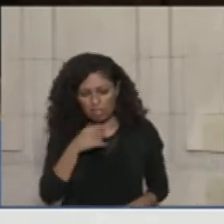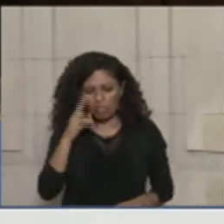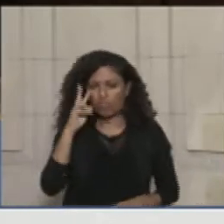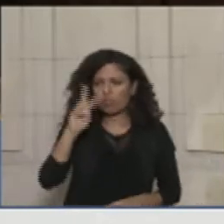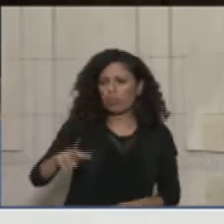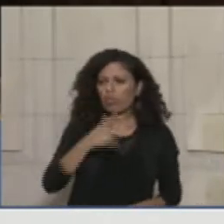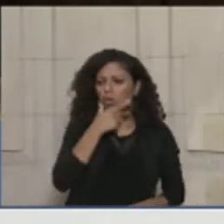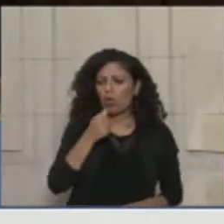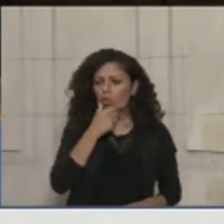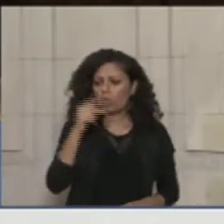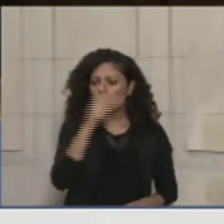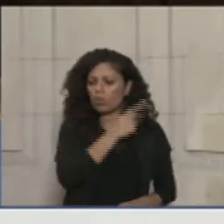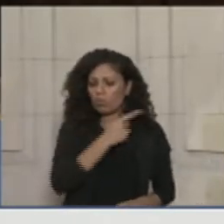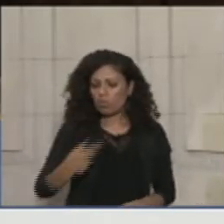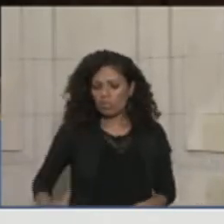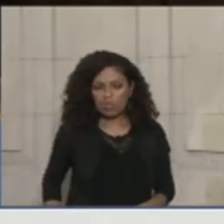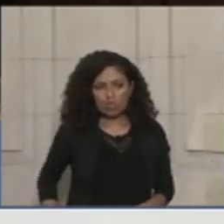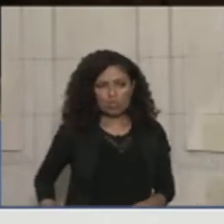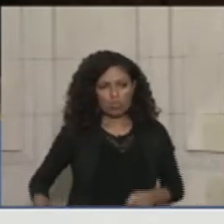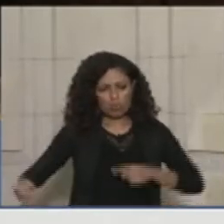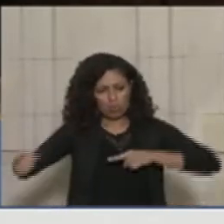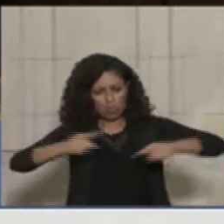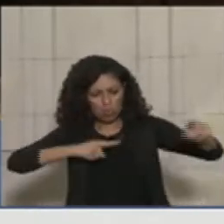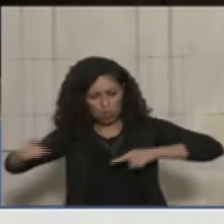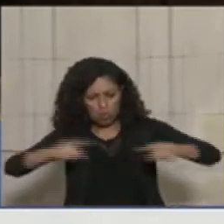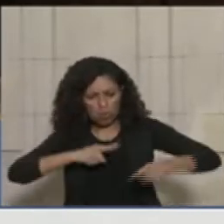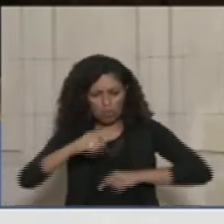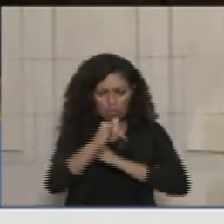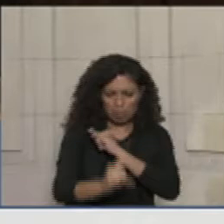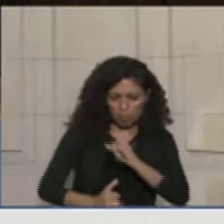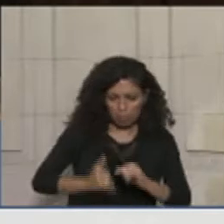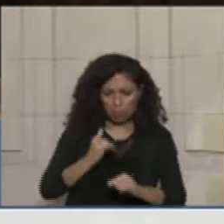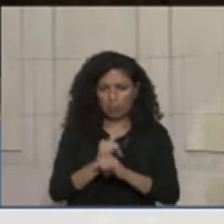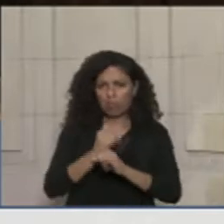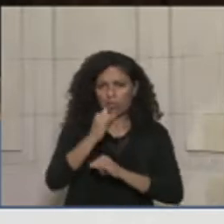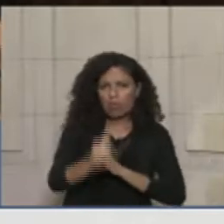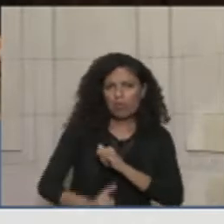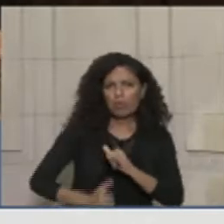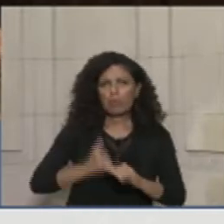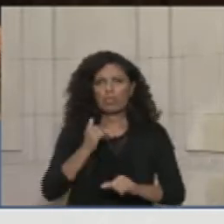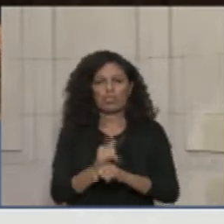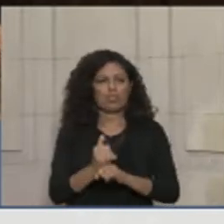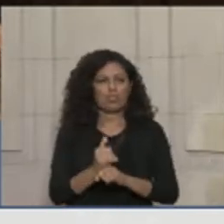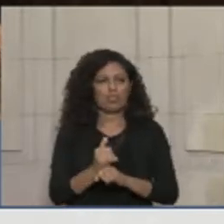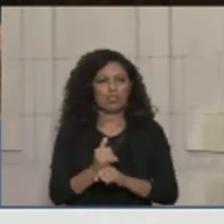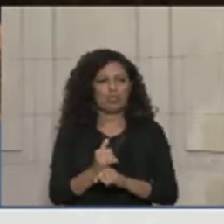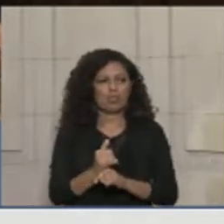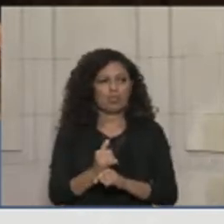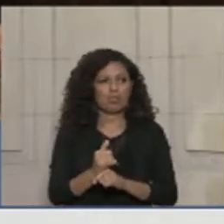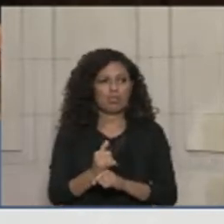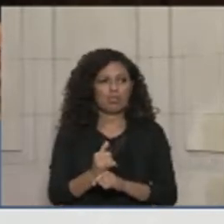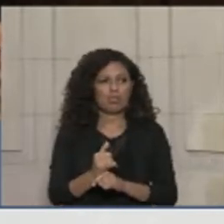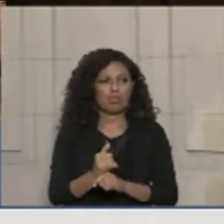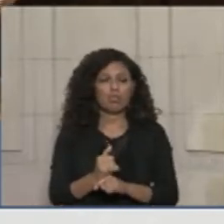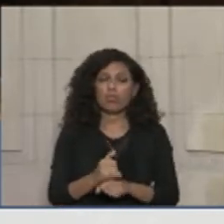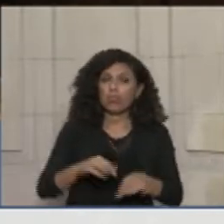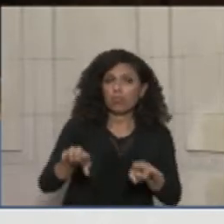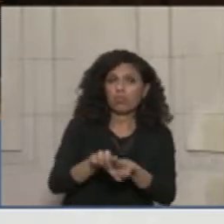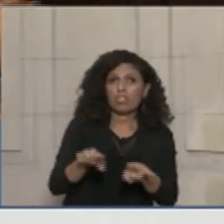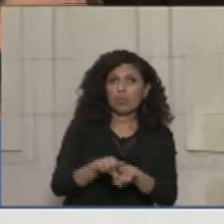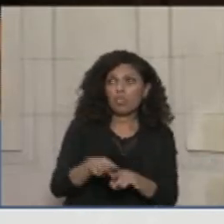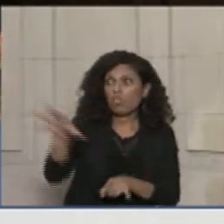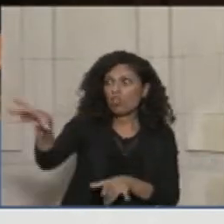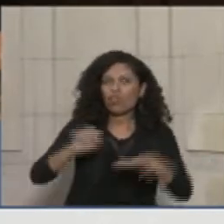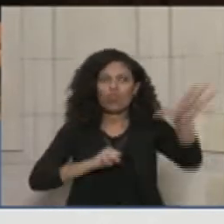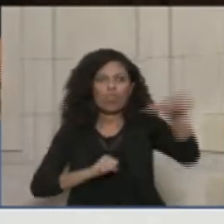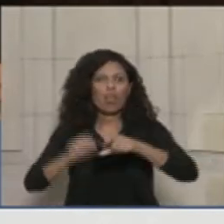presidente que não só governa pelo Twitter, acha que o Brasil pode ser administrado por uma rede social, como